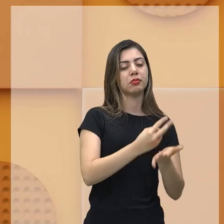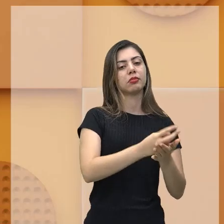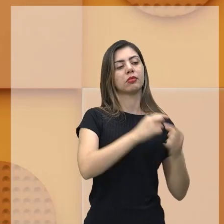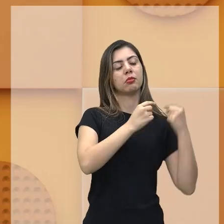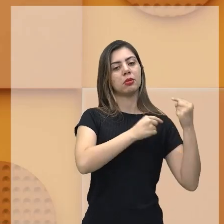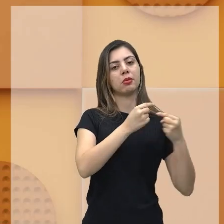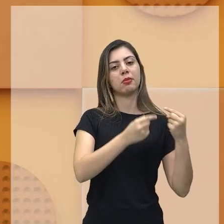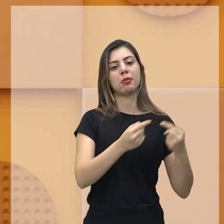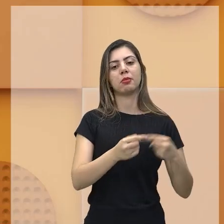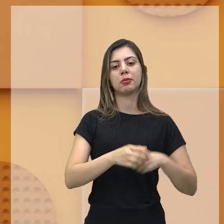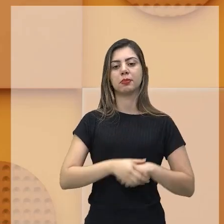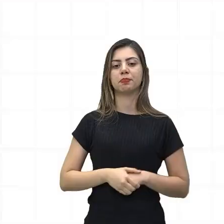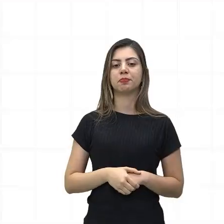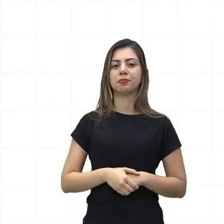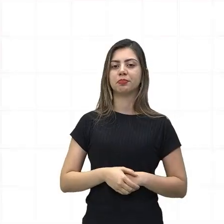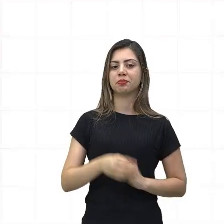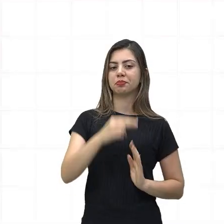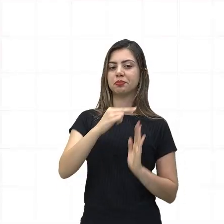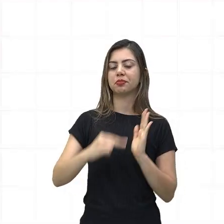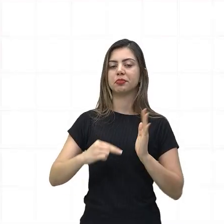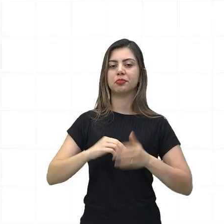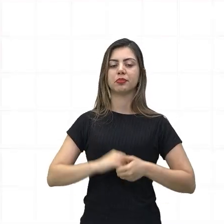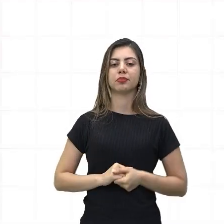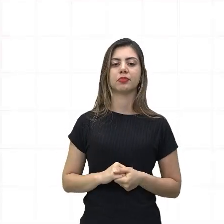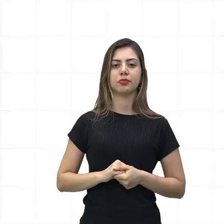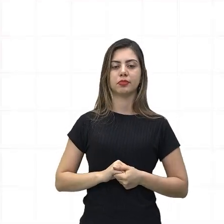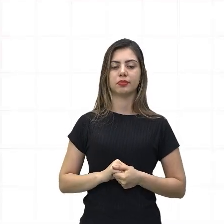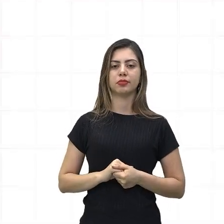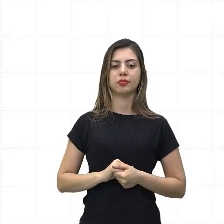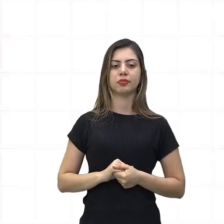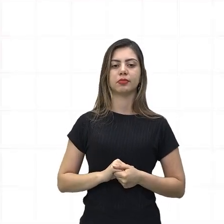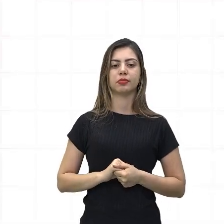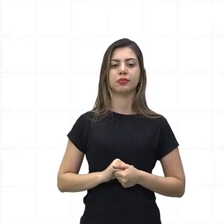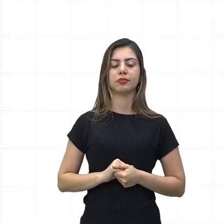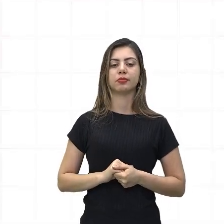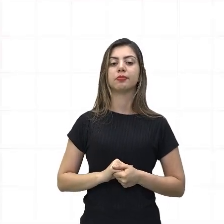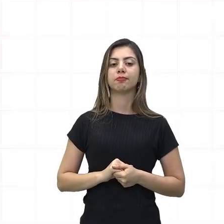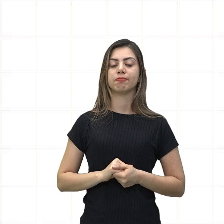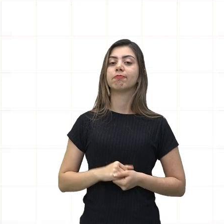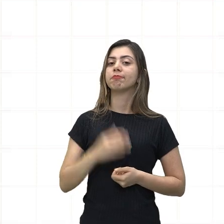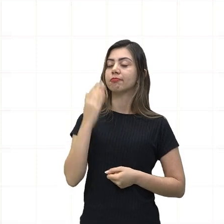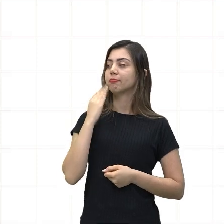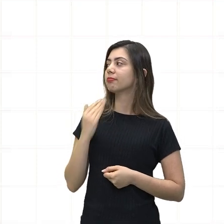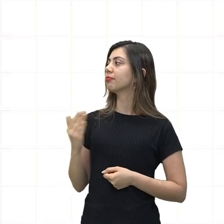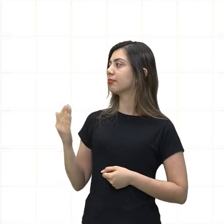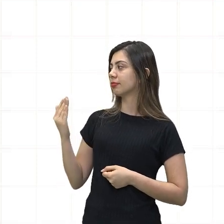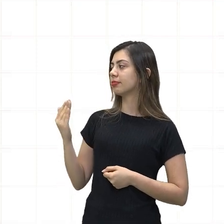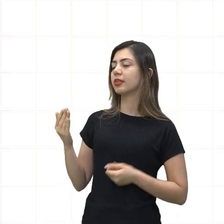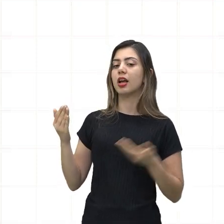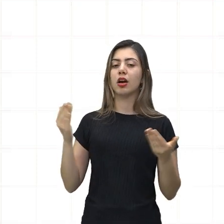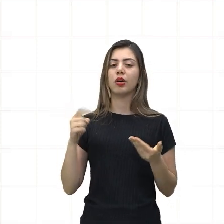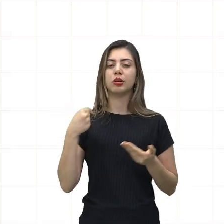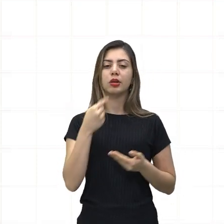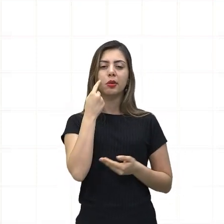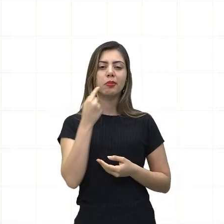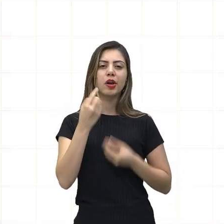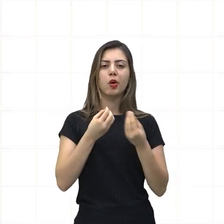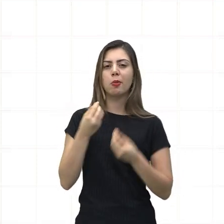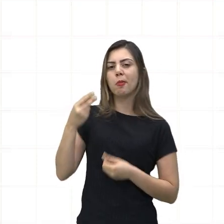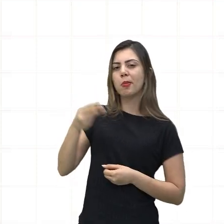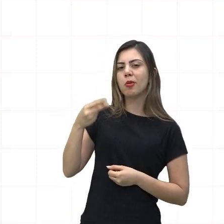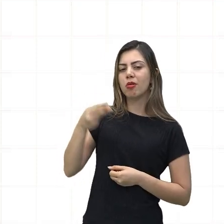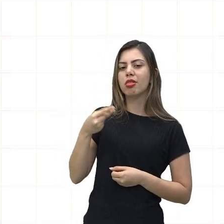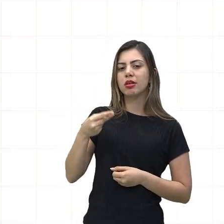tradições indígenas. Vamos ao texto. Vamos lá, galerinha. Vamos então verificar um pouco mais os aspectos da política